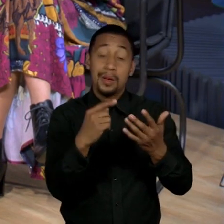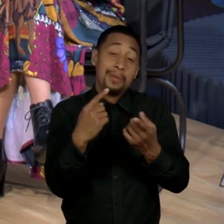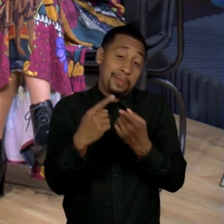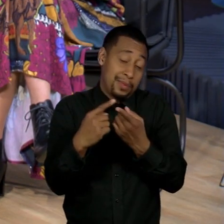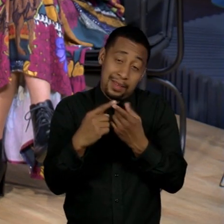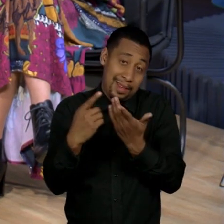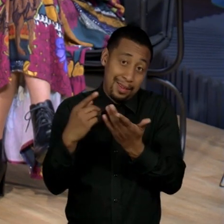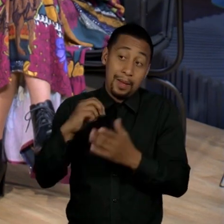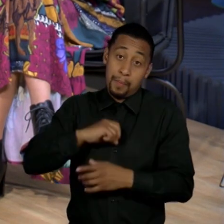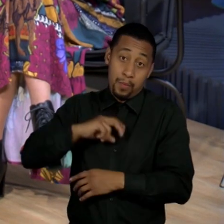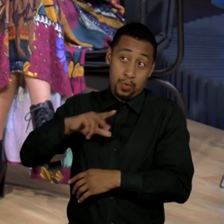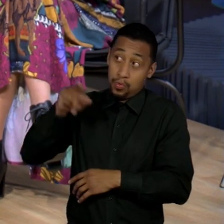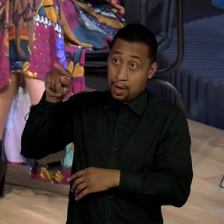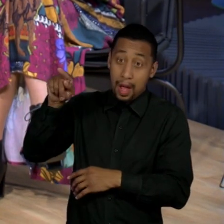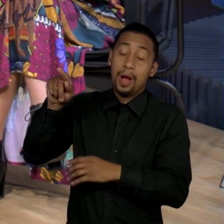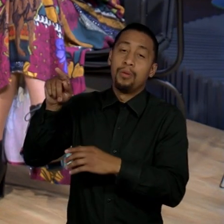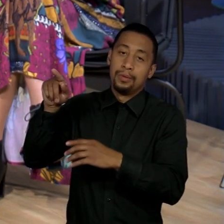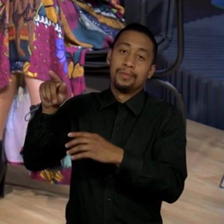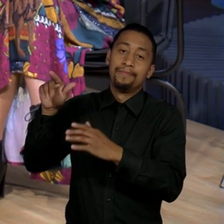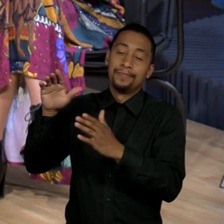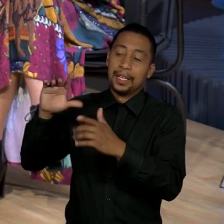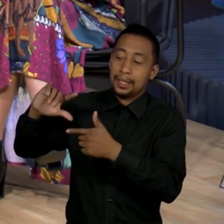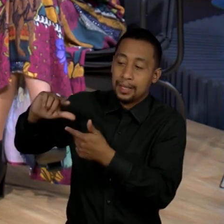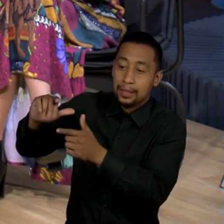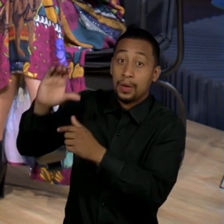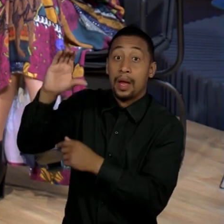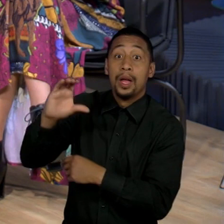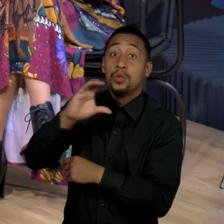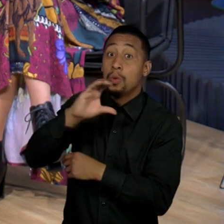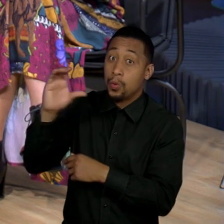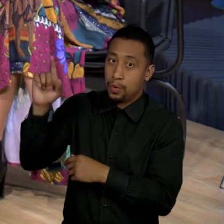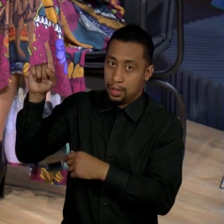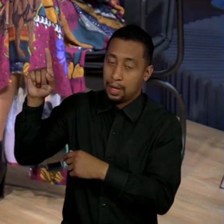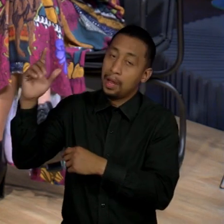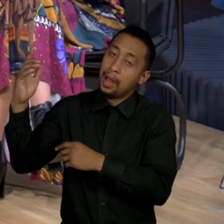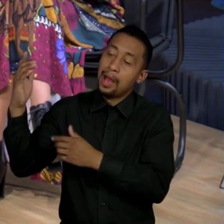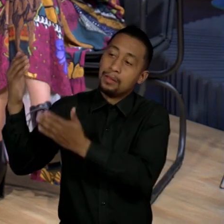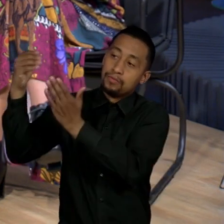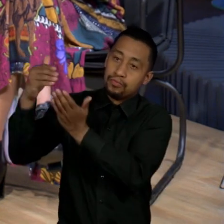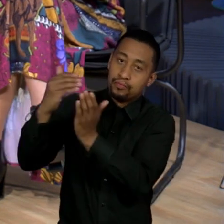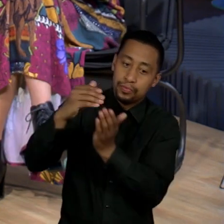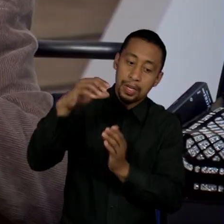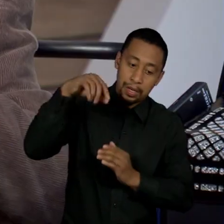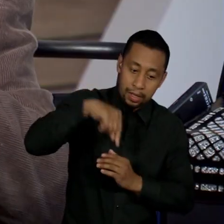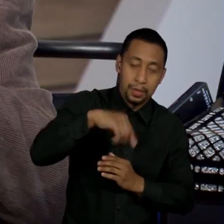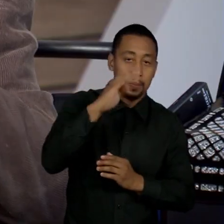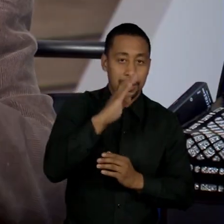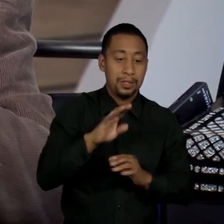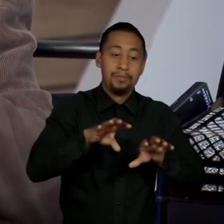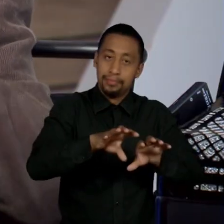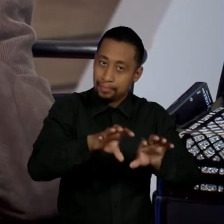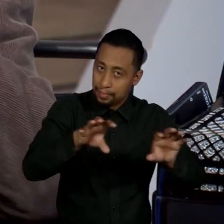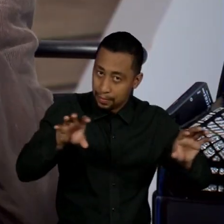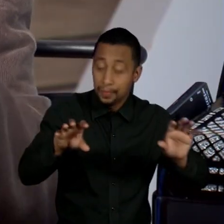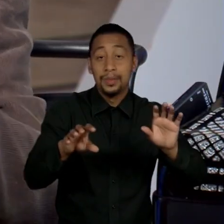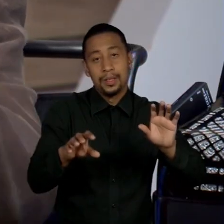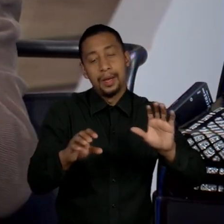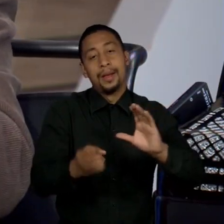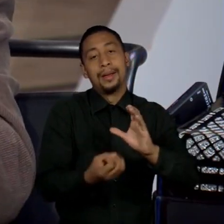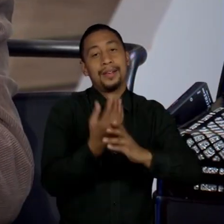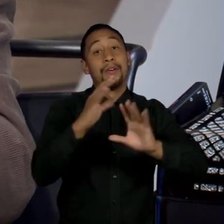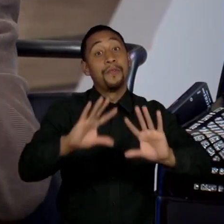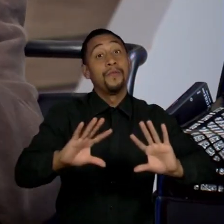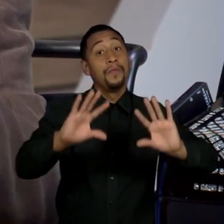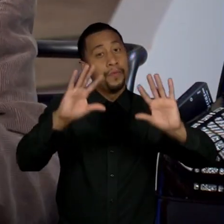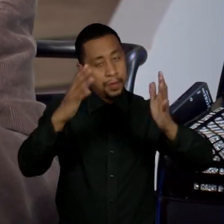Santo Antônio vai ter toda uma história, toda uma reverência e vai fazer toda uma festa religiosa